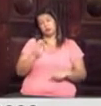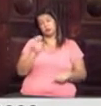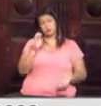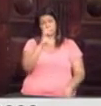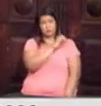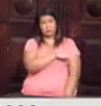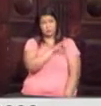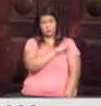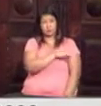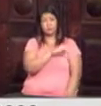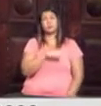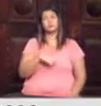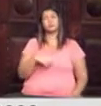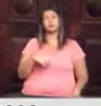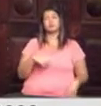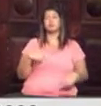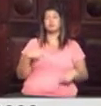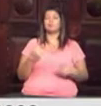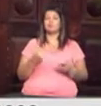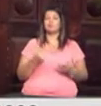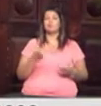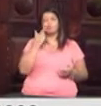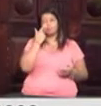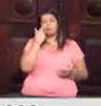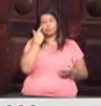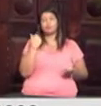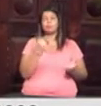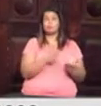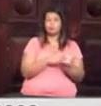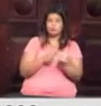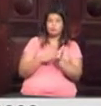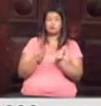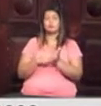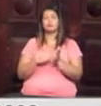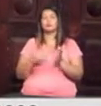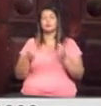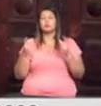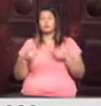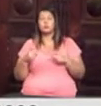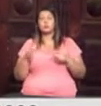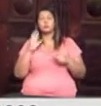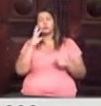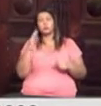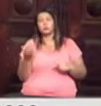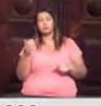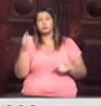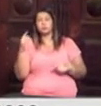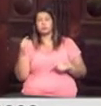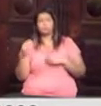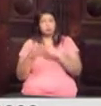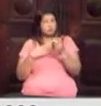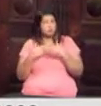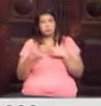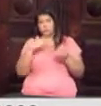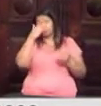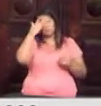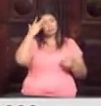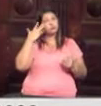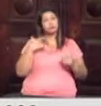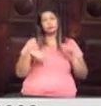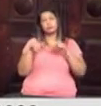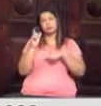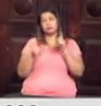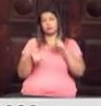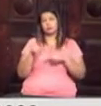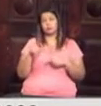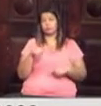e cobrando as soluções, seja de um lado e seja de outro. Nós estamos à beira de uma